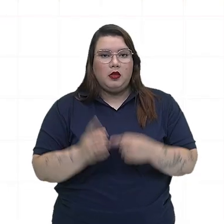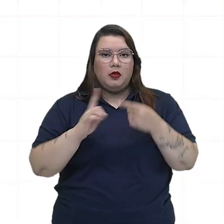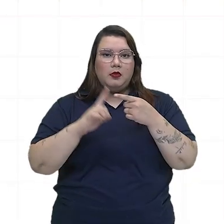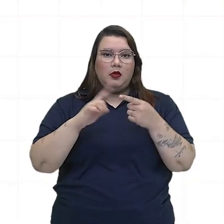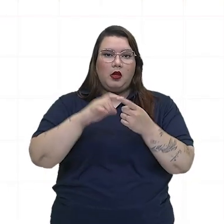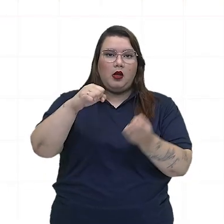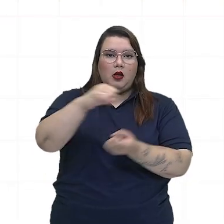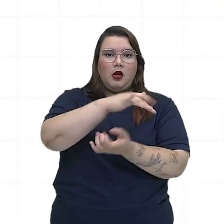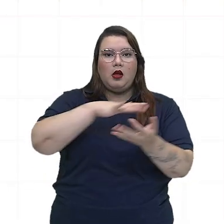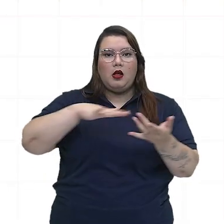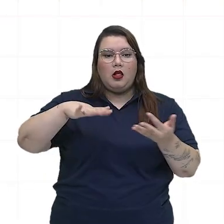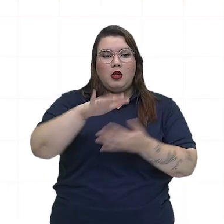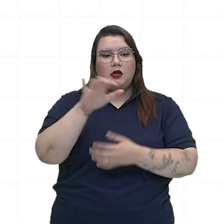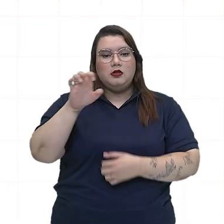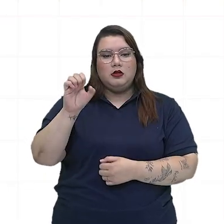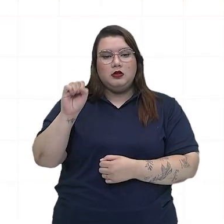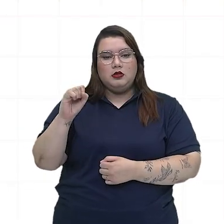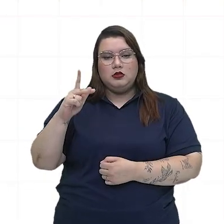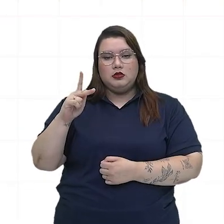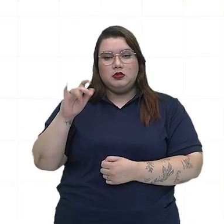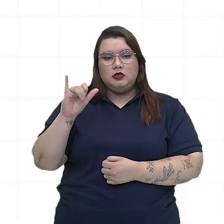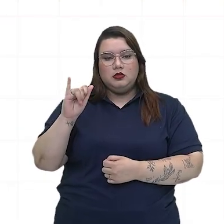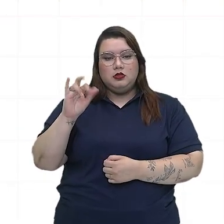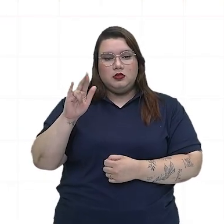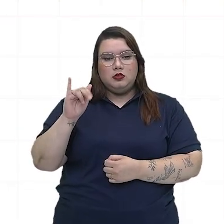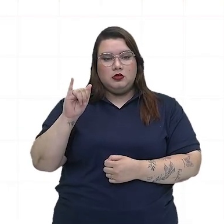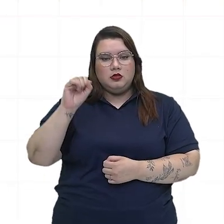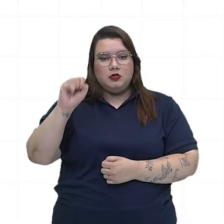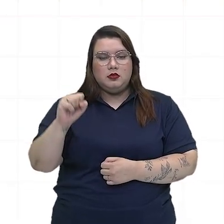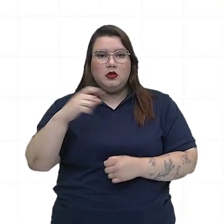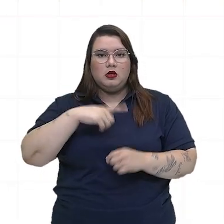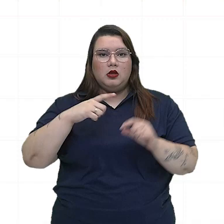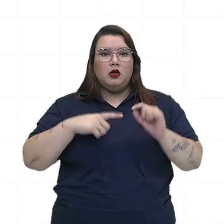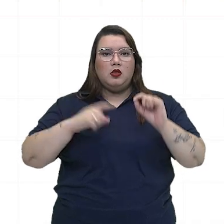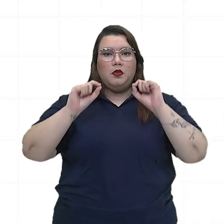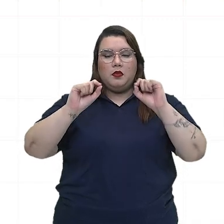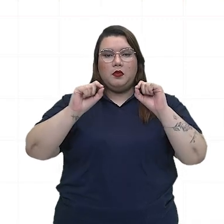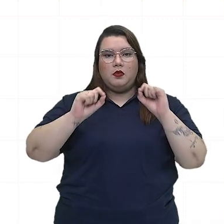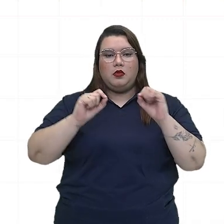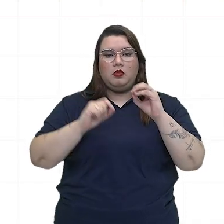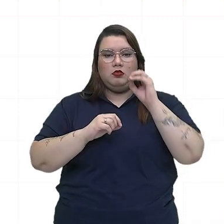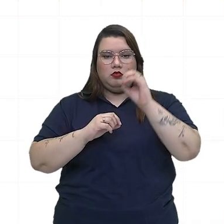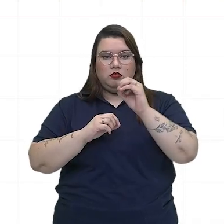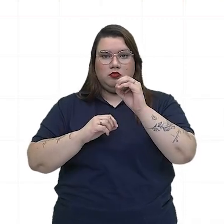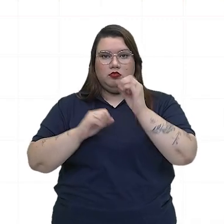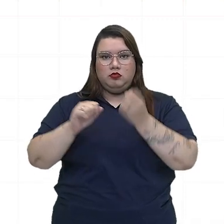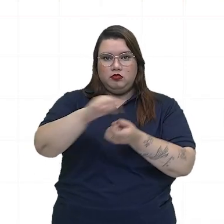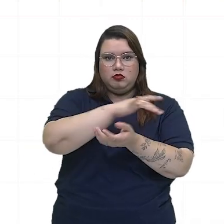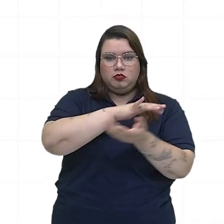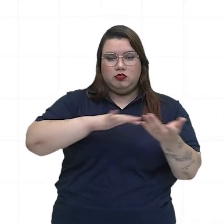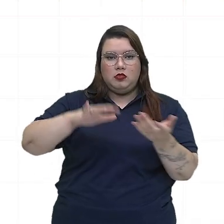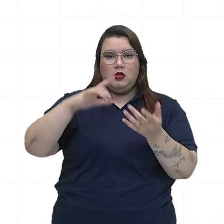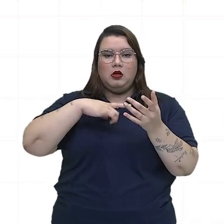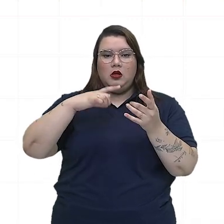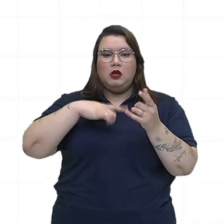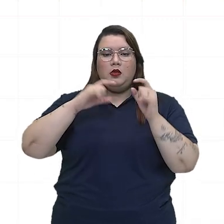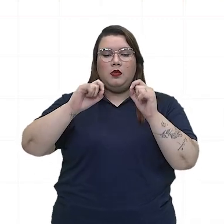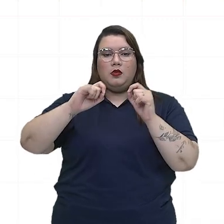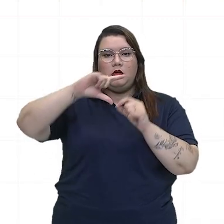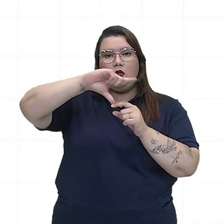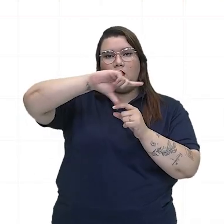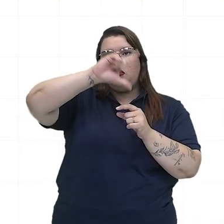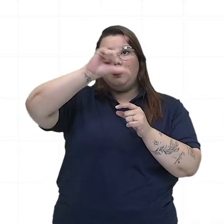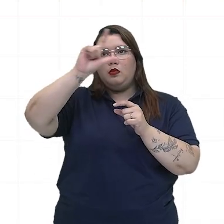As galáxias espirais, elas possuem braços espirais distintos, que se estendem